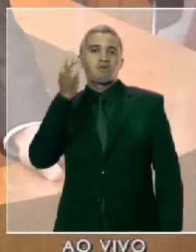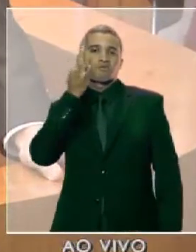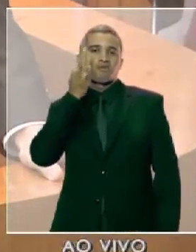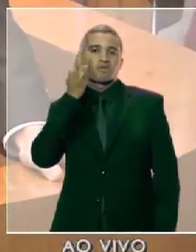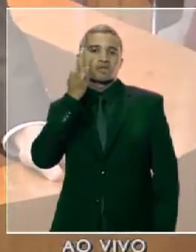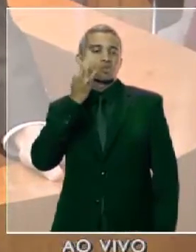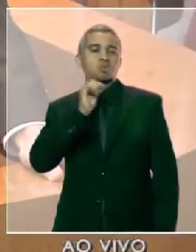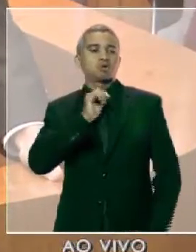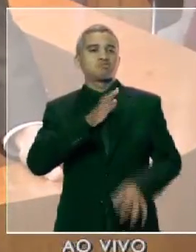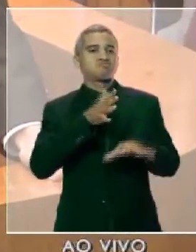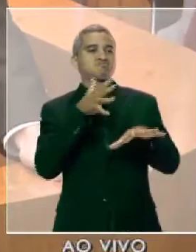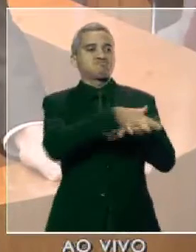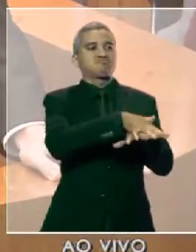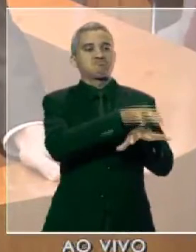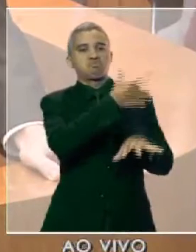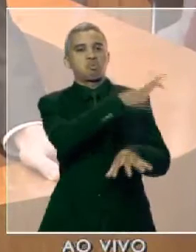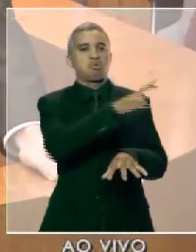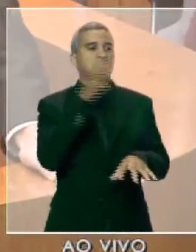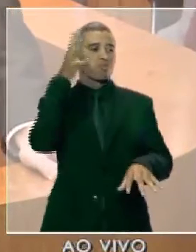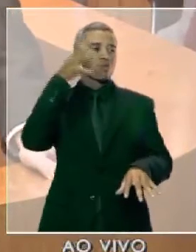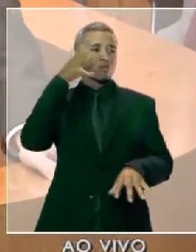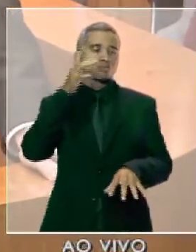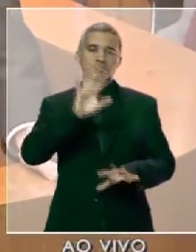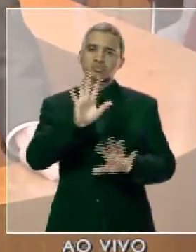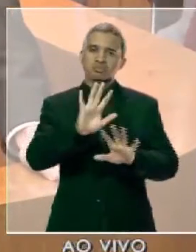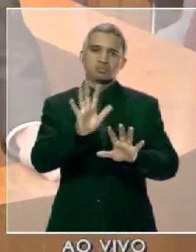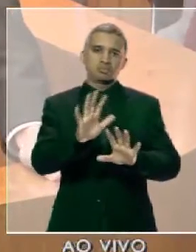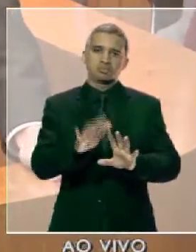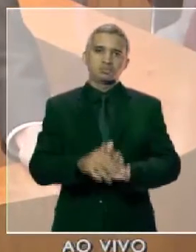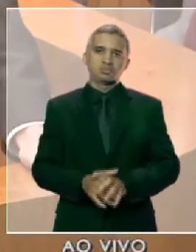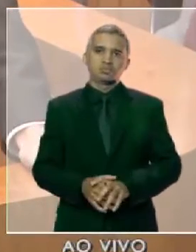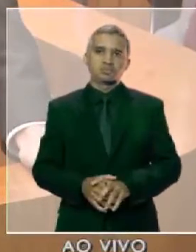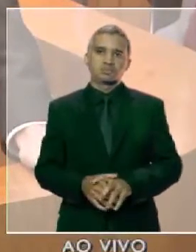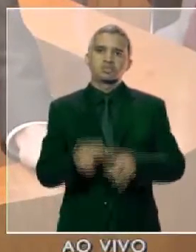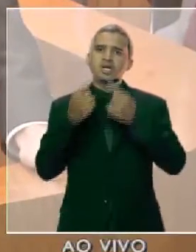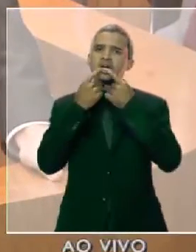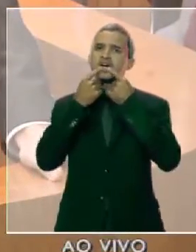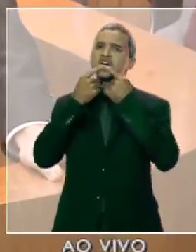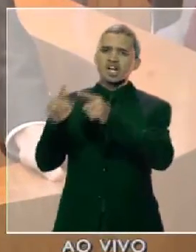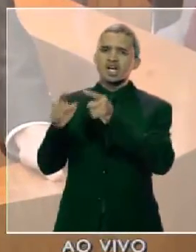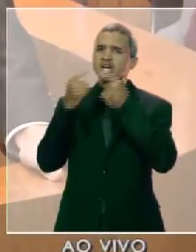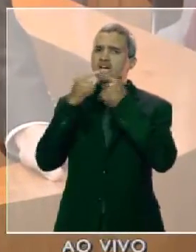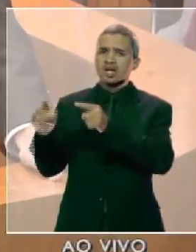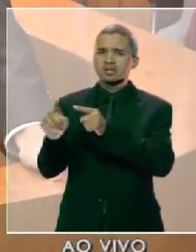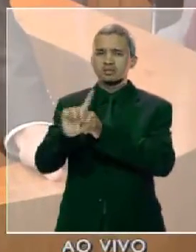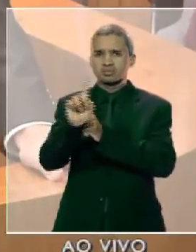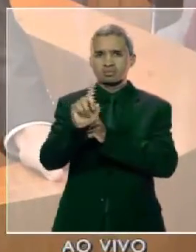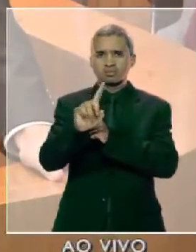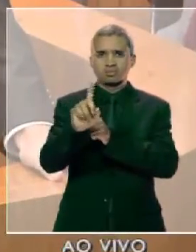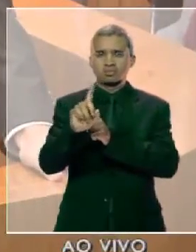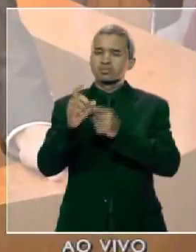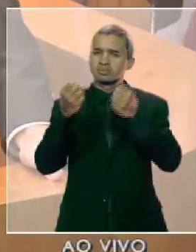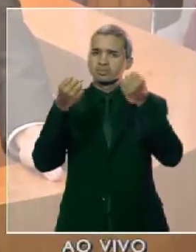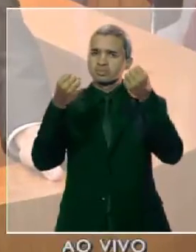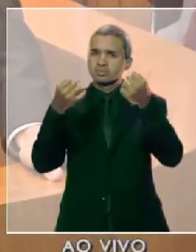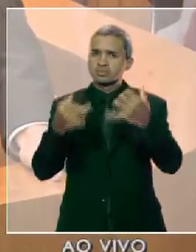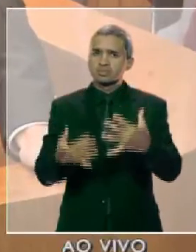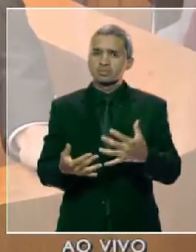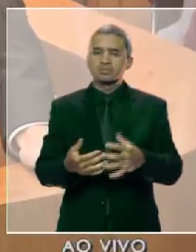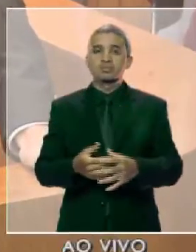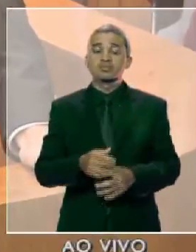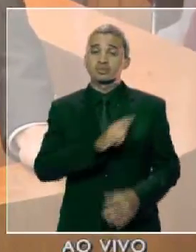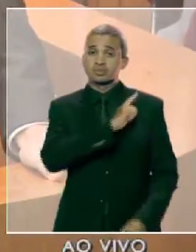da prefeita. E aqui não vai uma crítica a ela, só uma constatação, repito. O